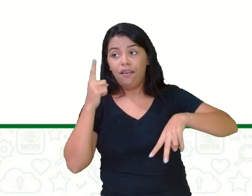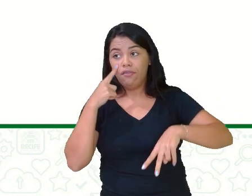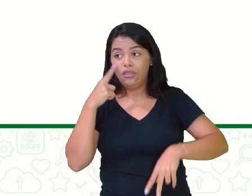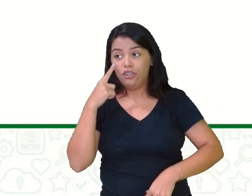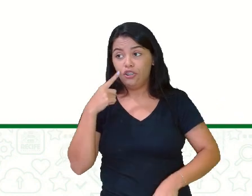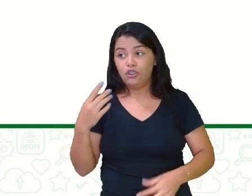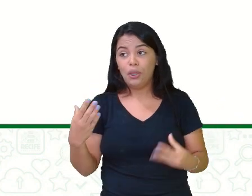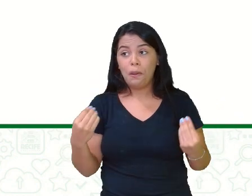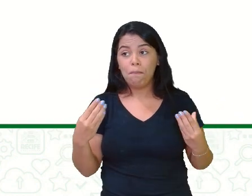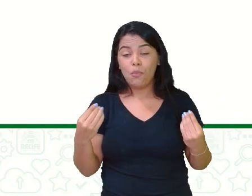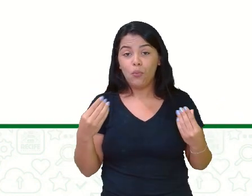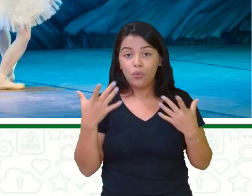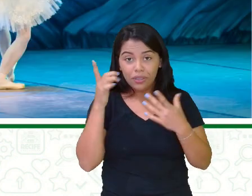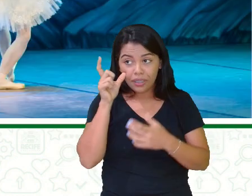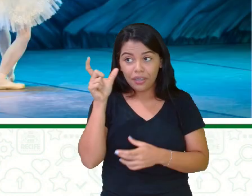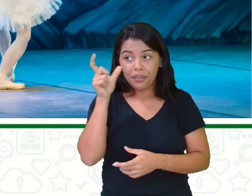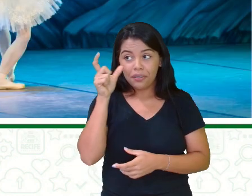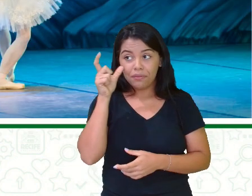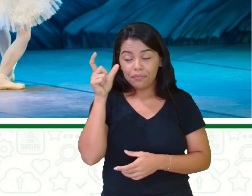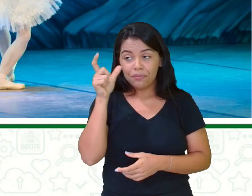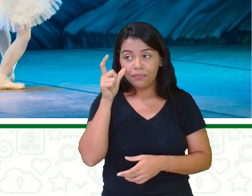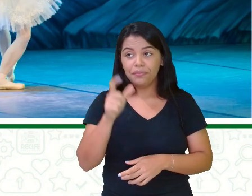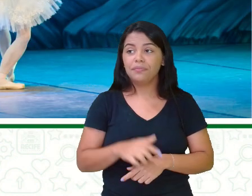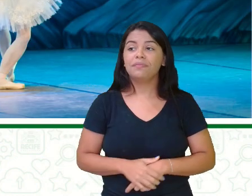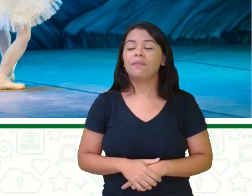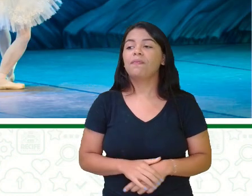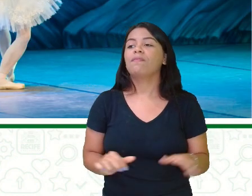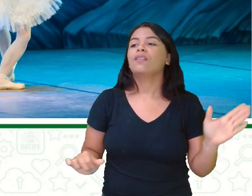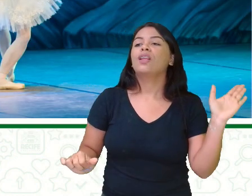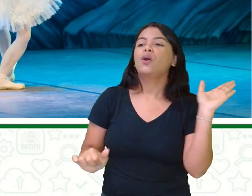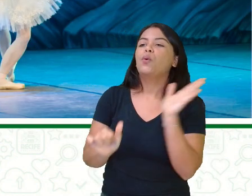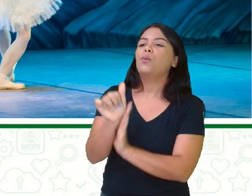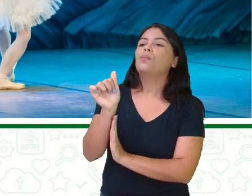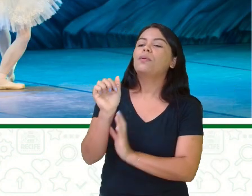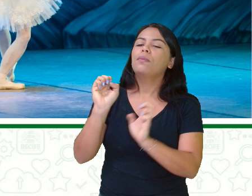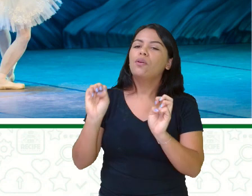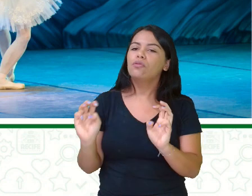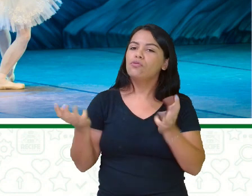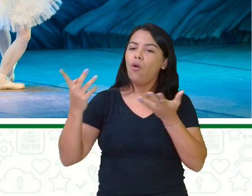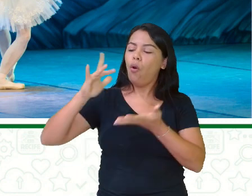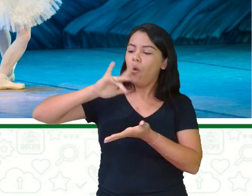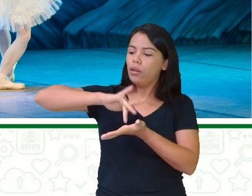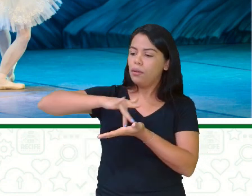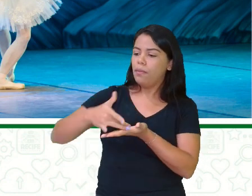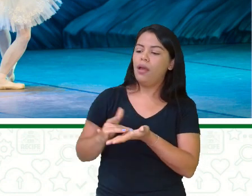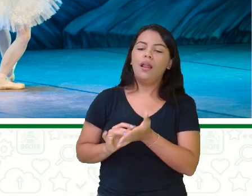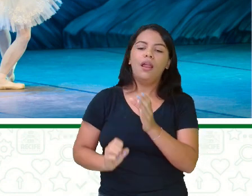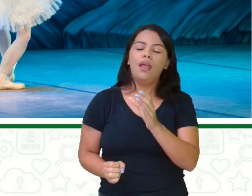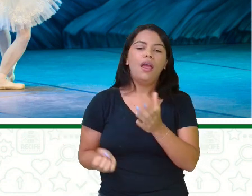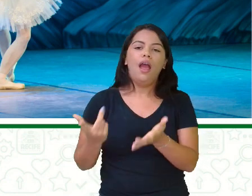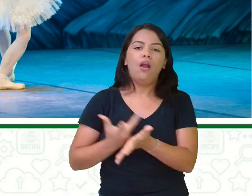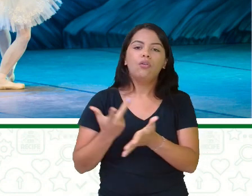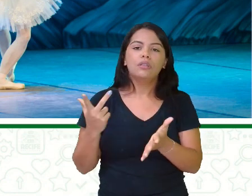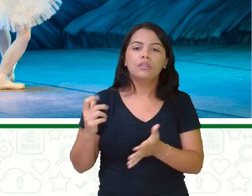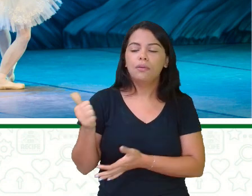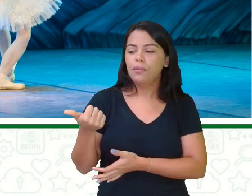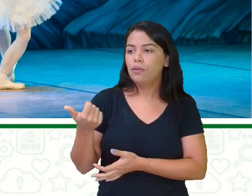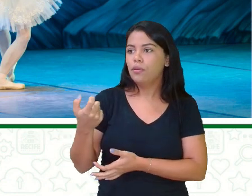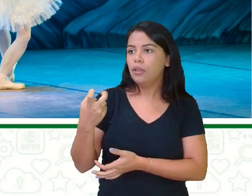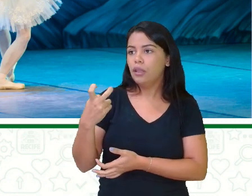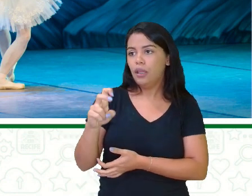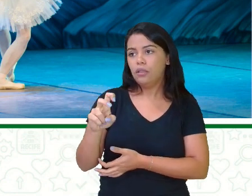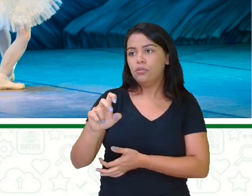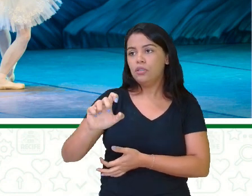Vê que interessante essa leitura. O primeiro espetáculo de balé da história aconteceu em 1581. Ele